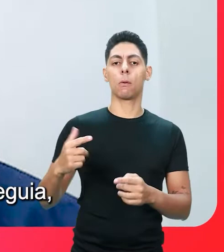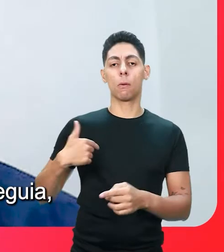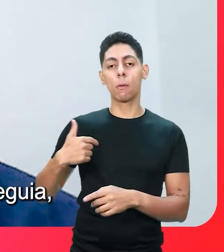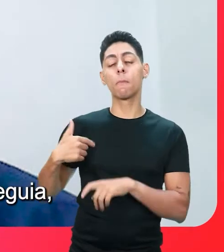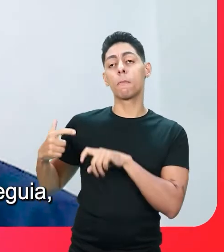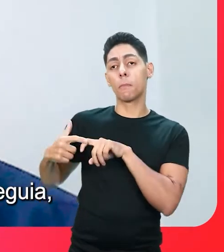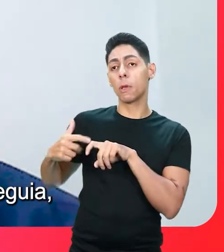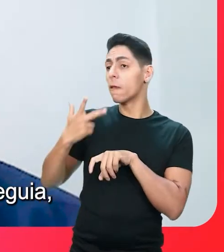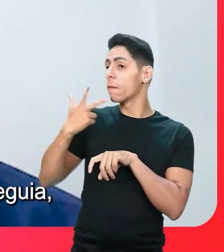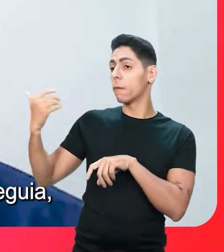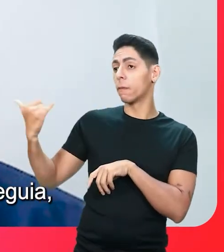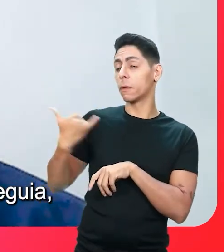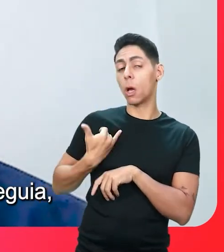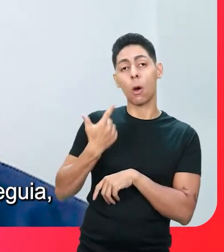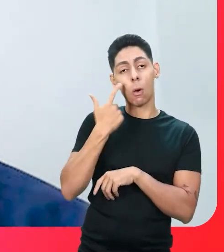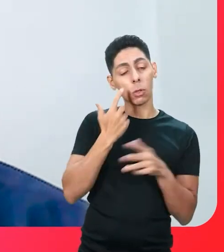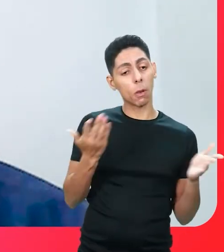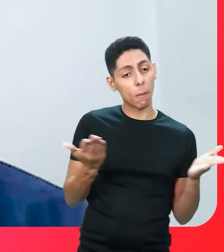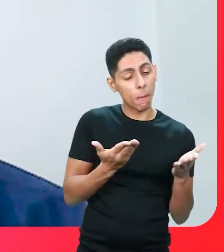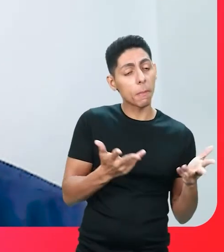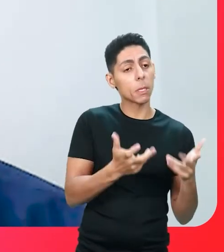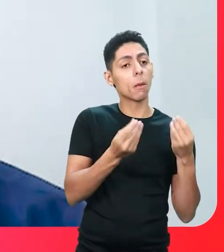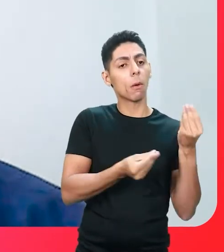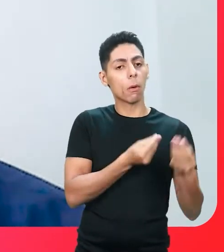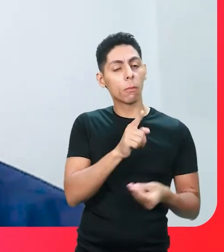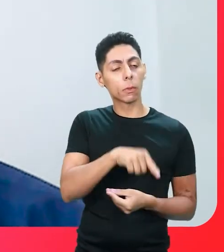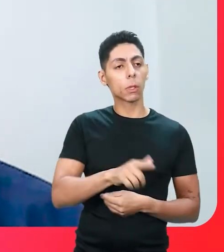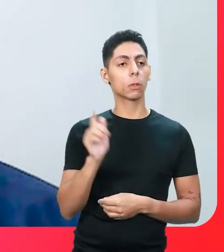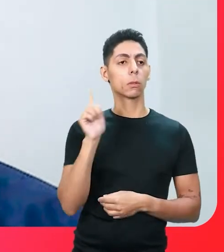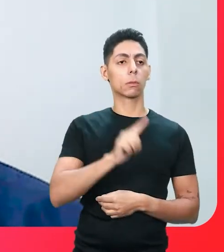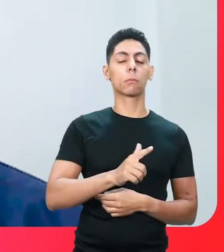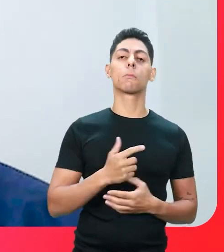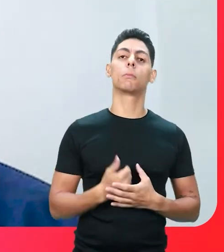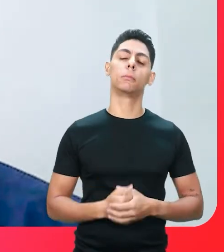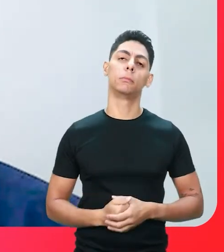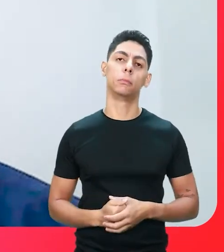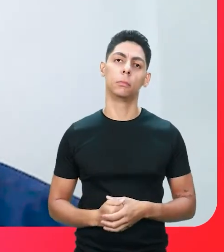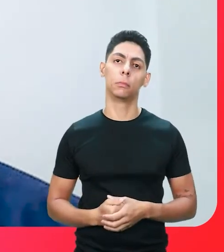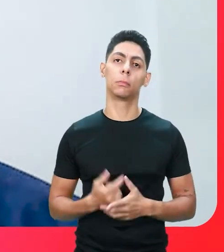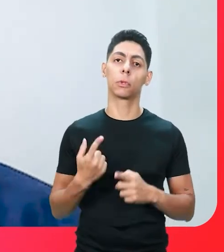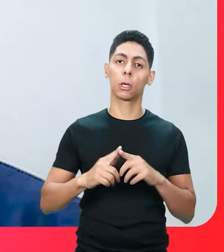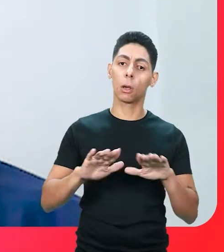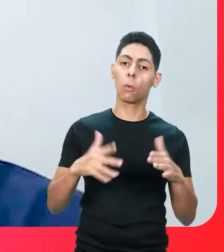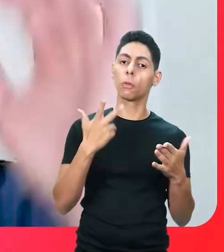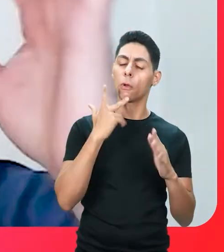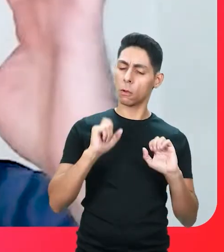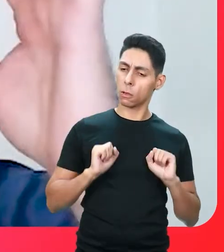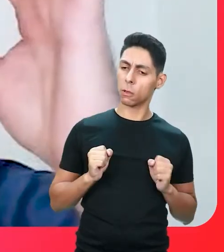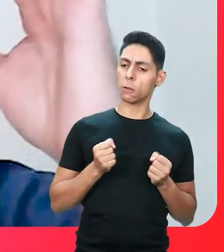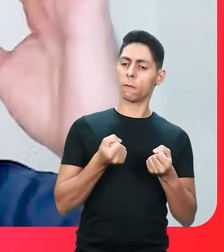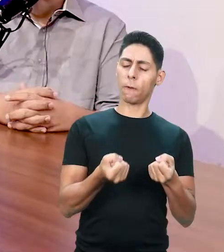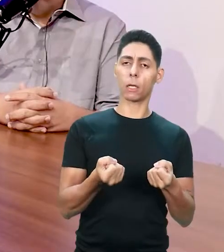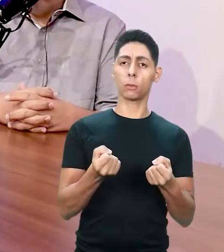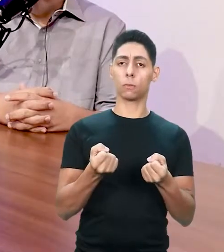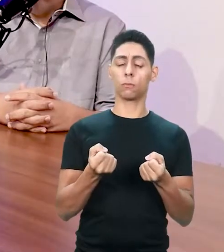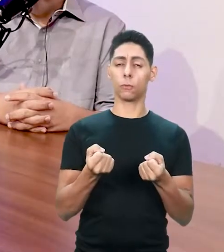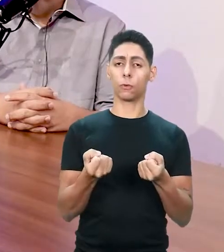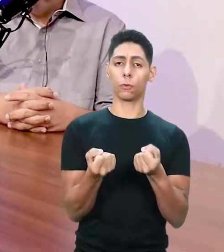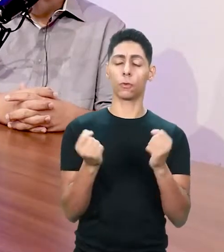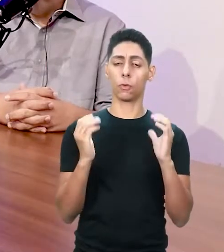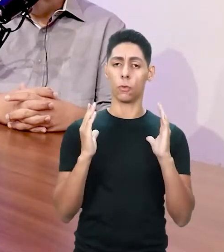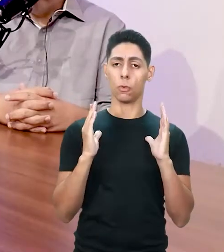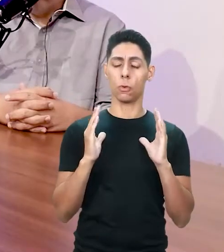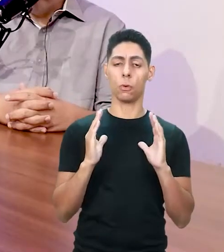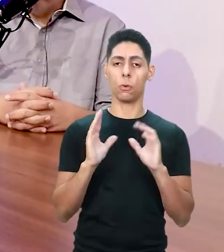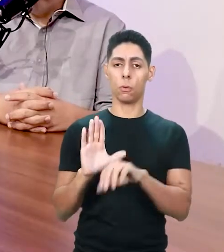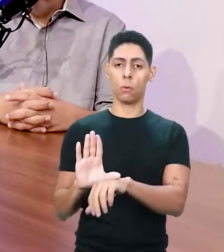eu entendo como é que você conseguia, porque eu mesmo não entendia. Porque ela diz que quando eu faço um grande esforço muscular